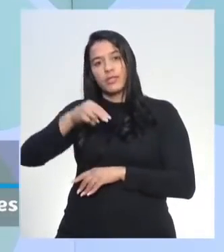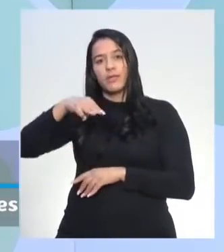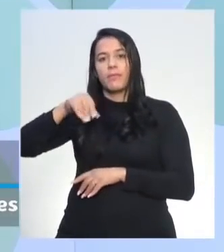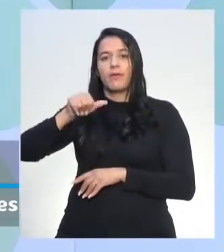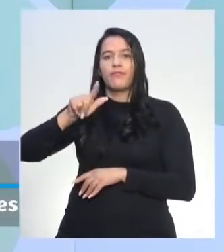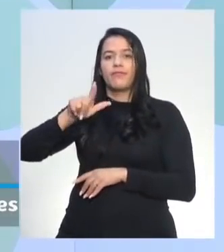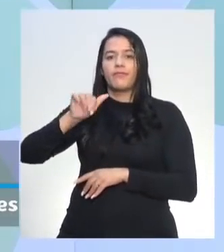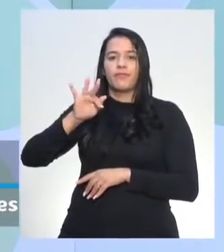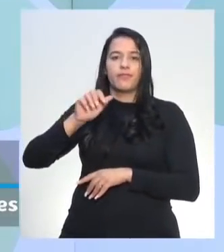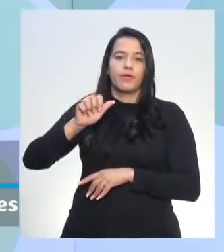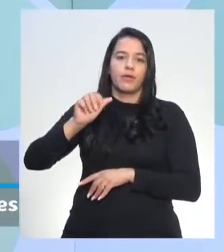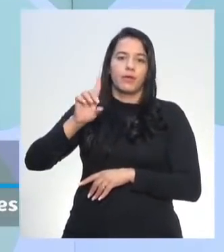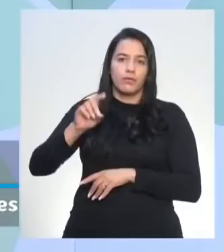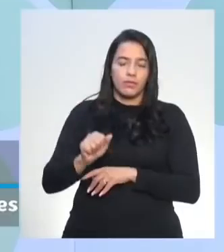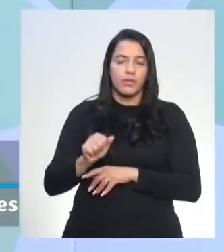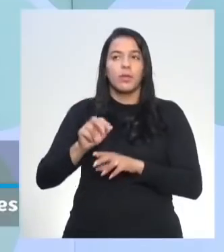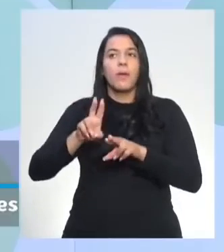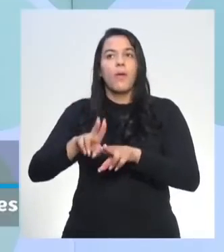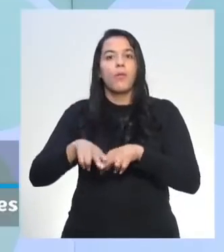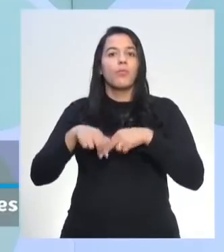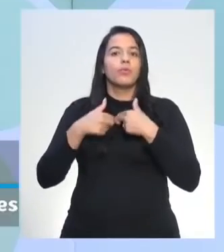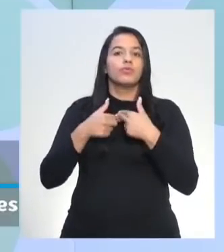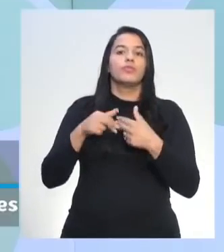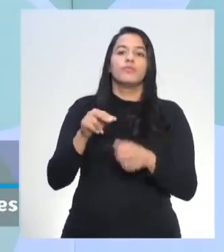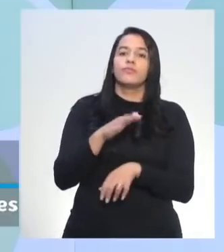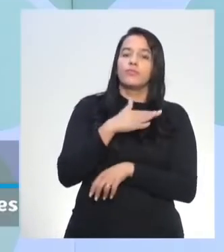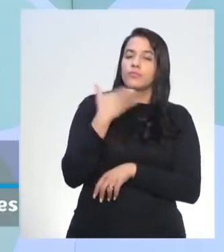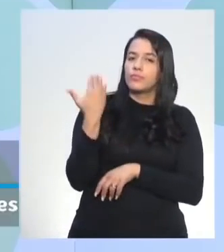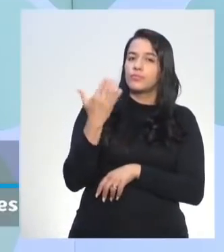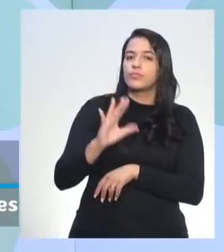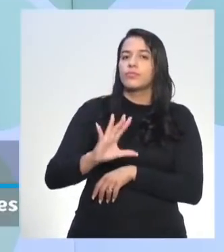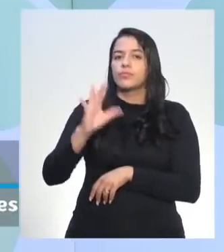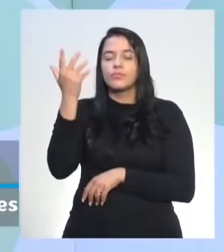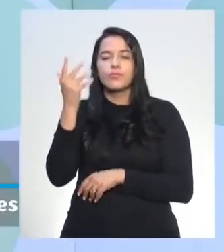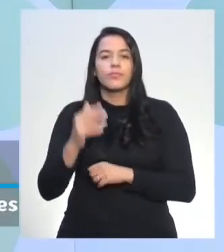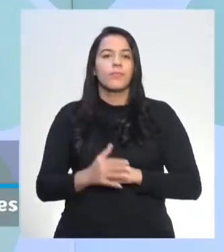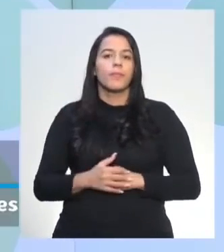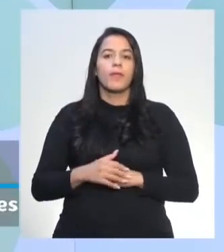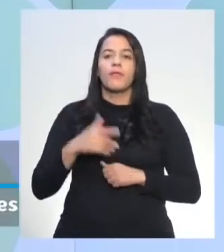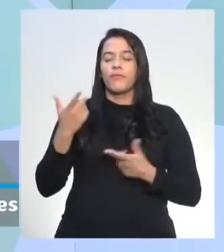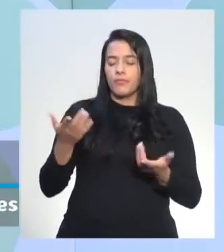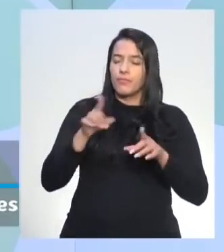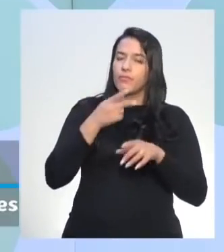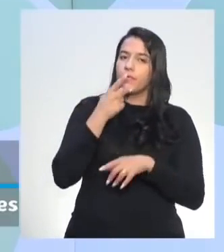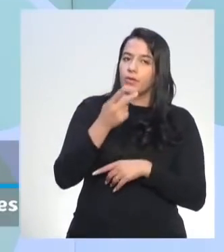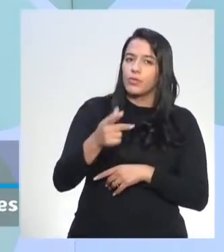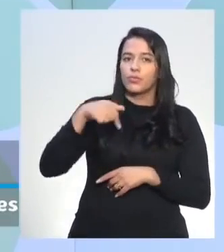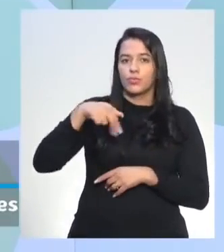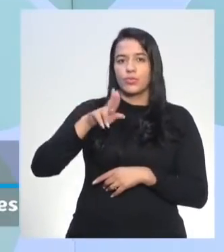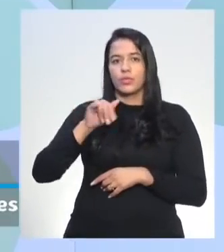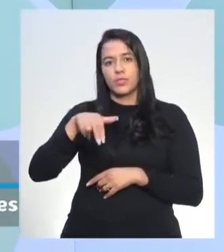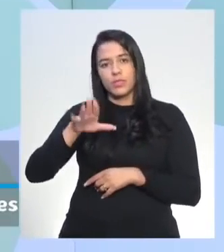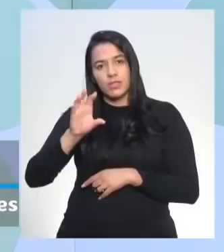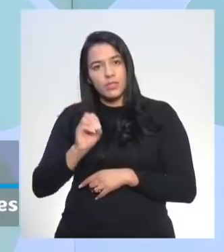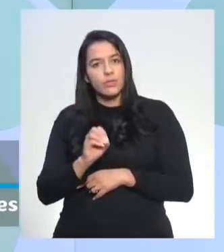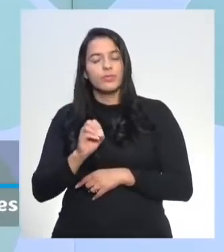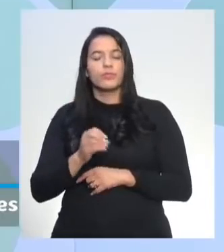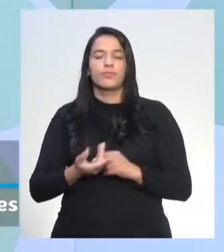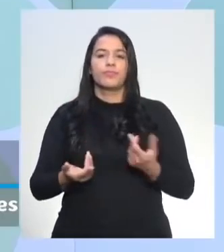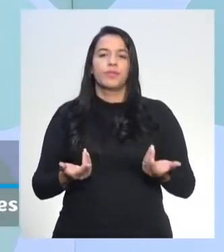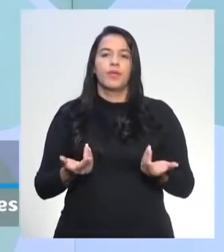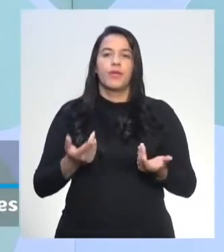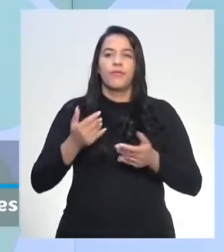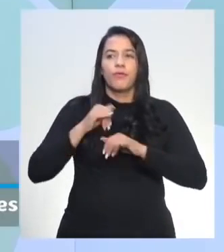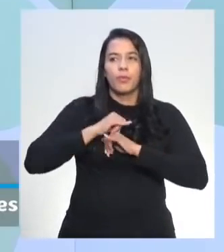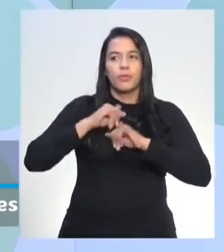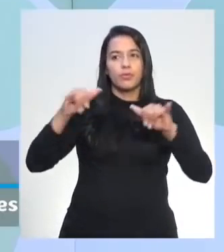falou do motivo do falecimento, né, da causa, falou do Quino. Então, assim, foi uma notícia que deu